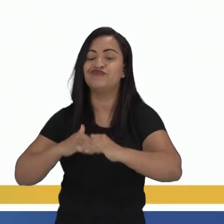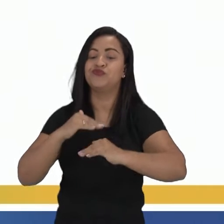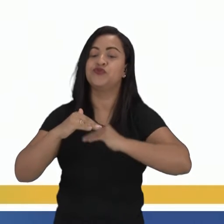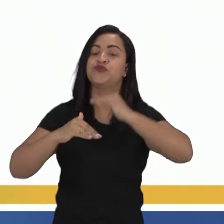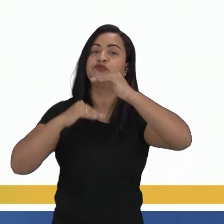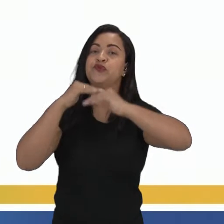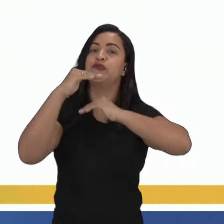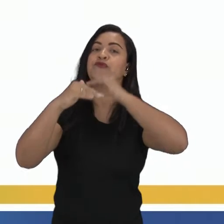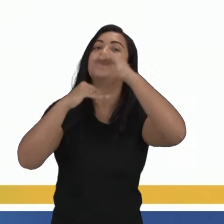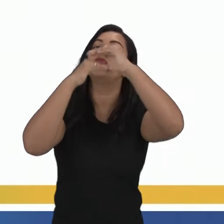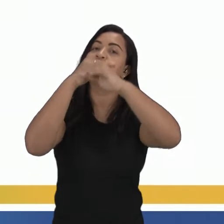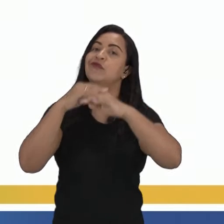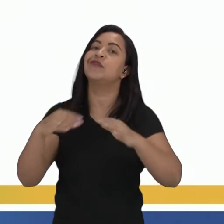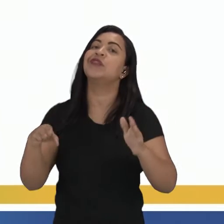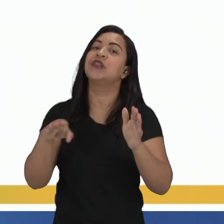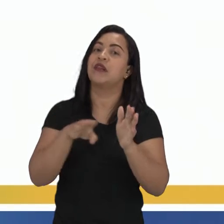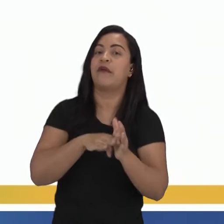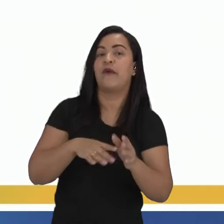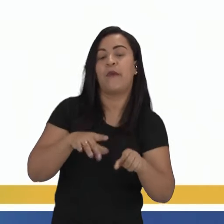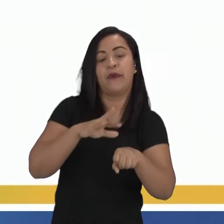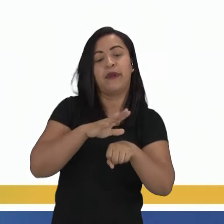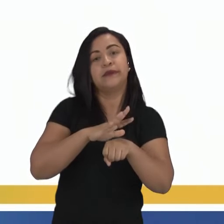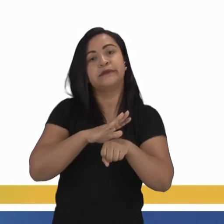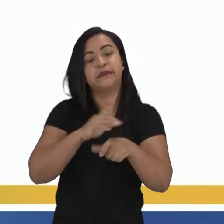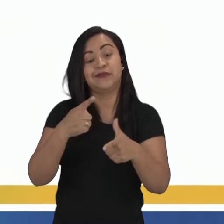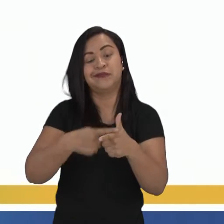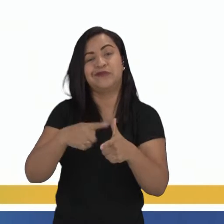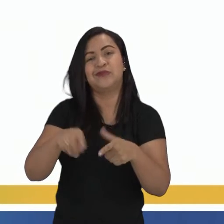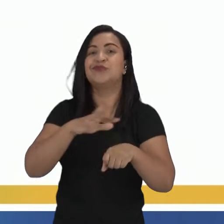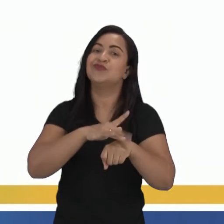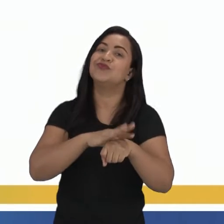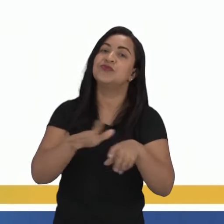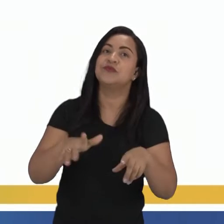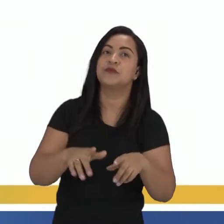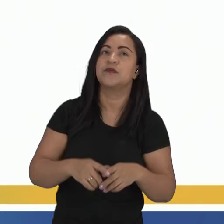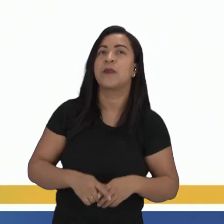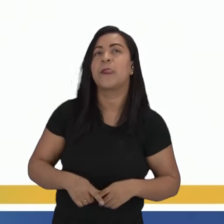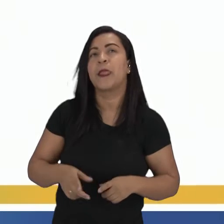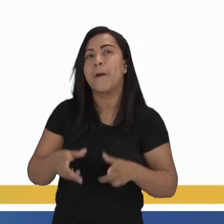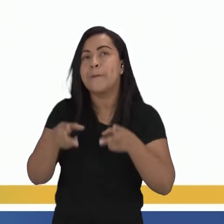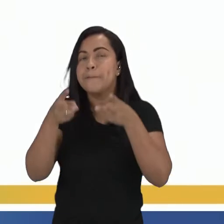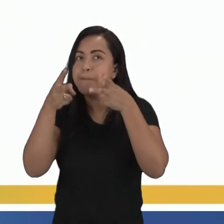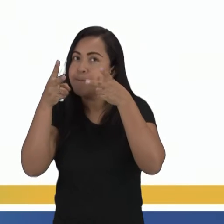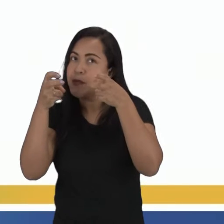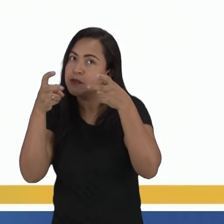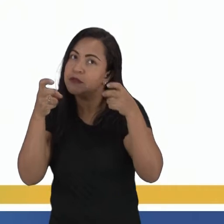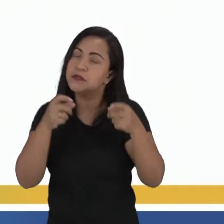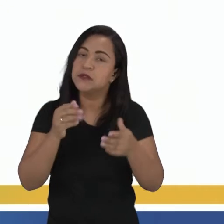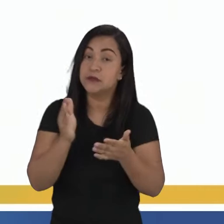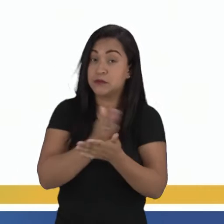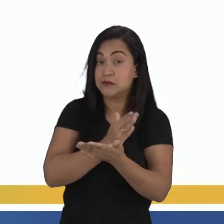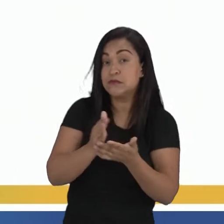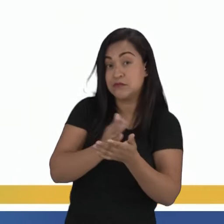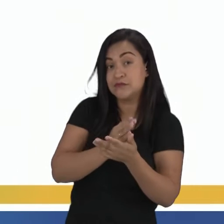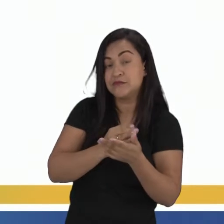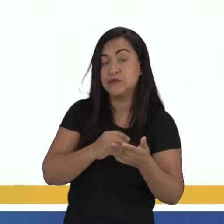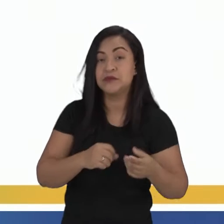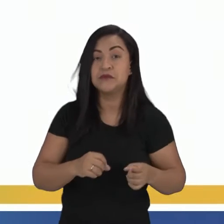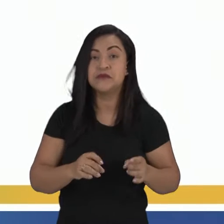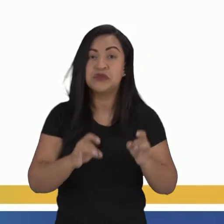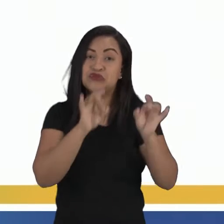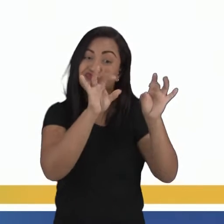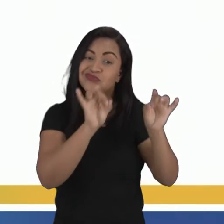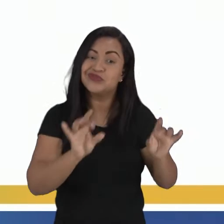esse tipo de situação. Mas olha bem mais para dentro das entrelinhas históricas. Muitas delas estão ligadas